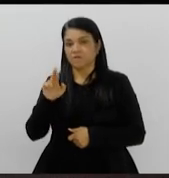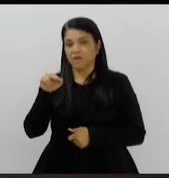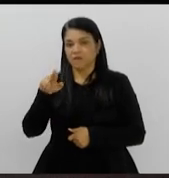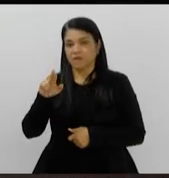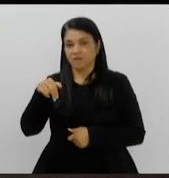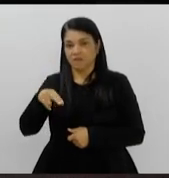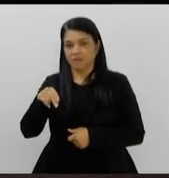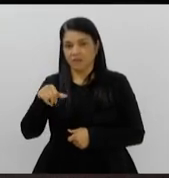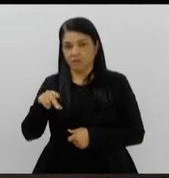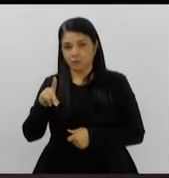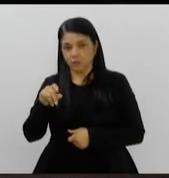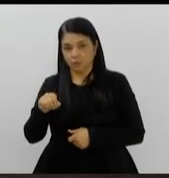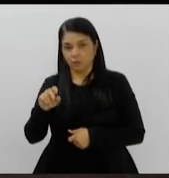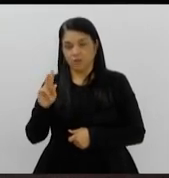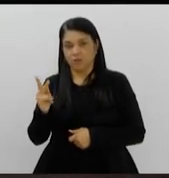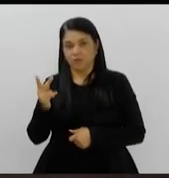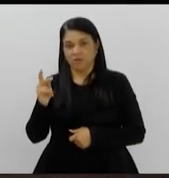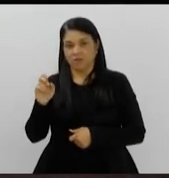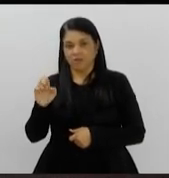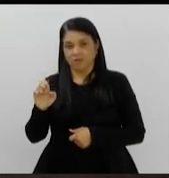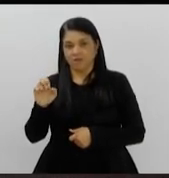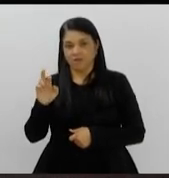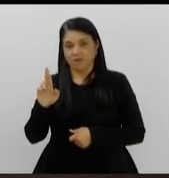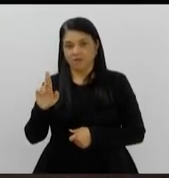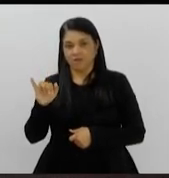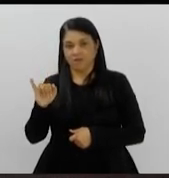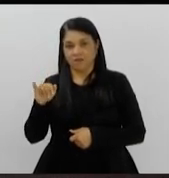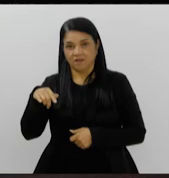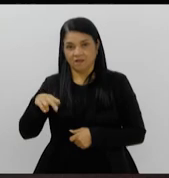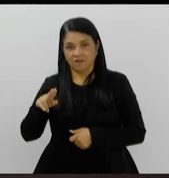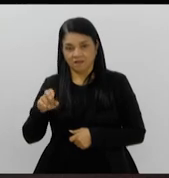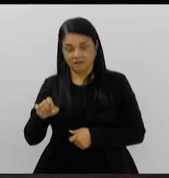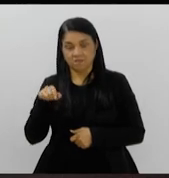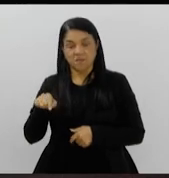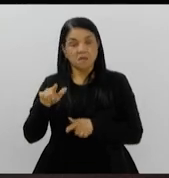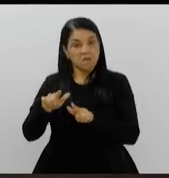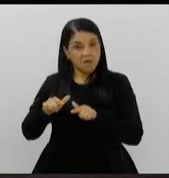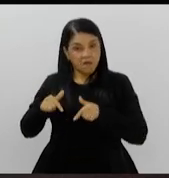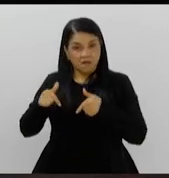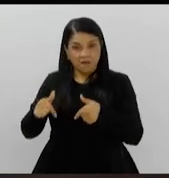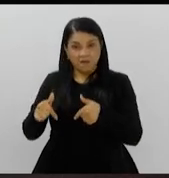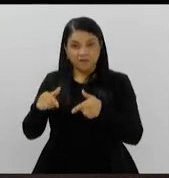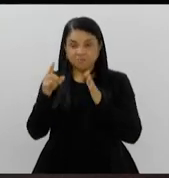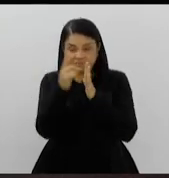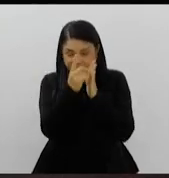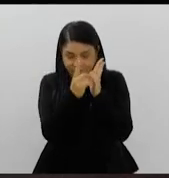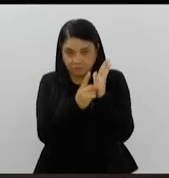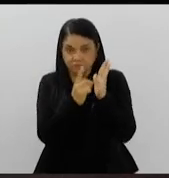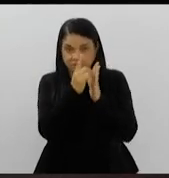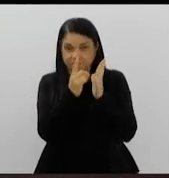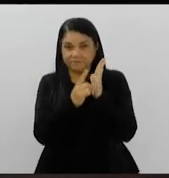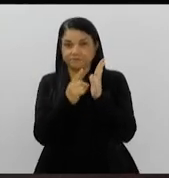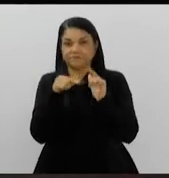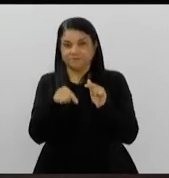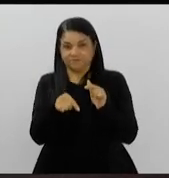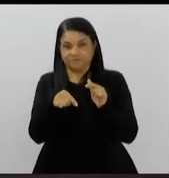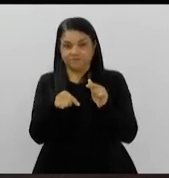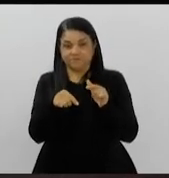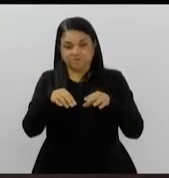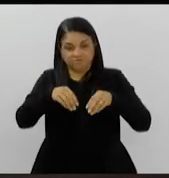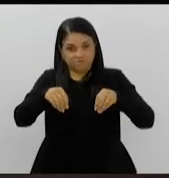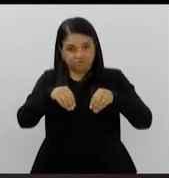Cardoso. E devido esse ato de decreto de desapropriação dessas